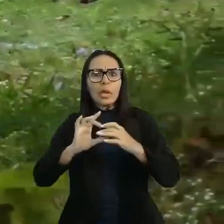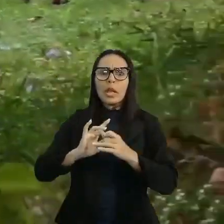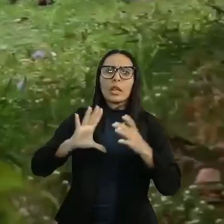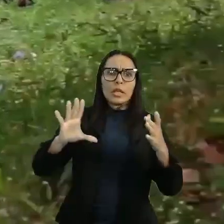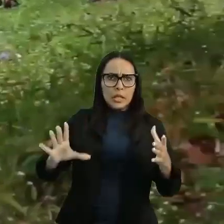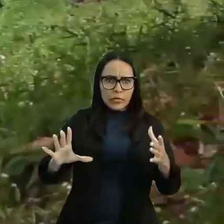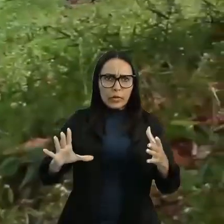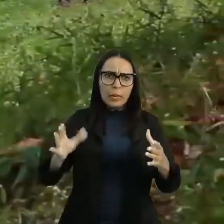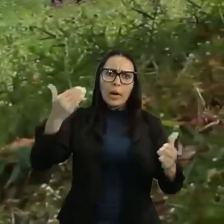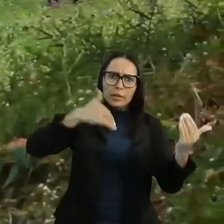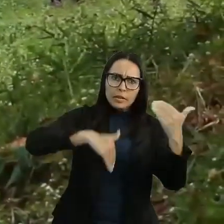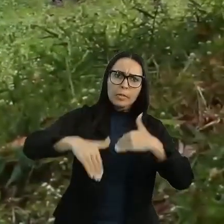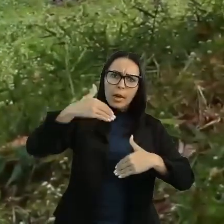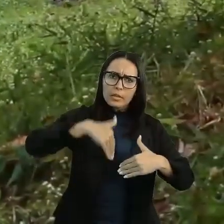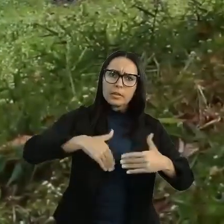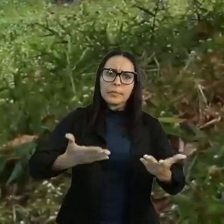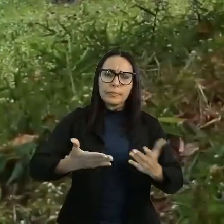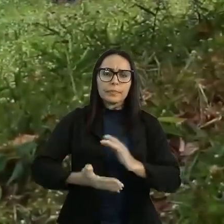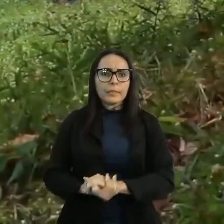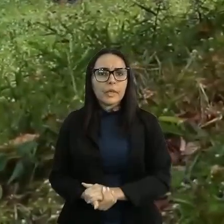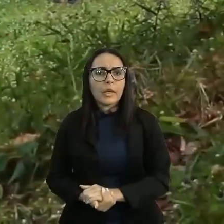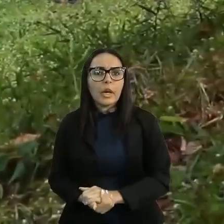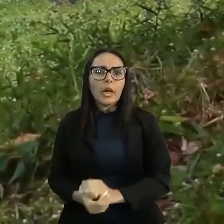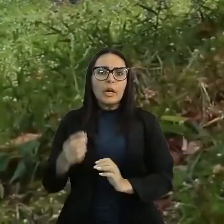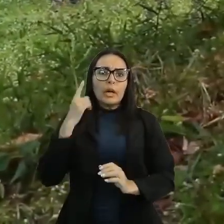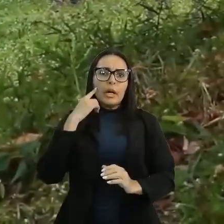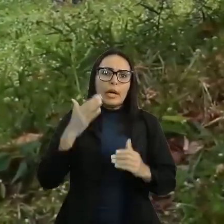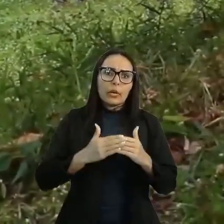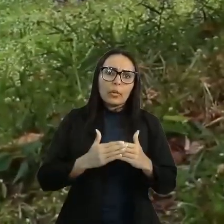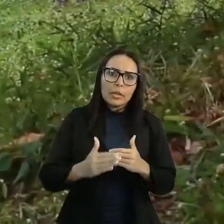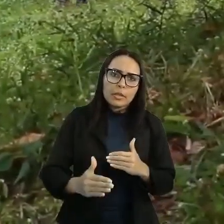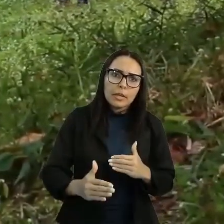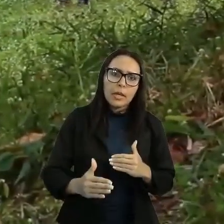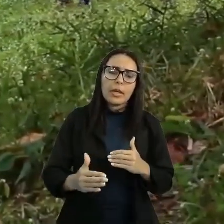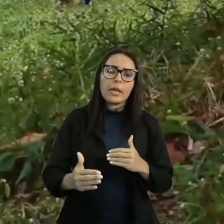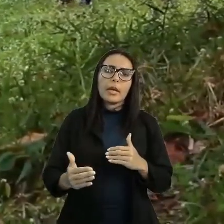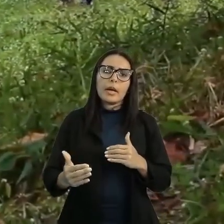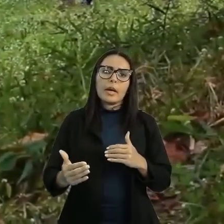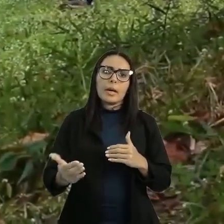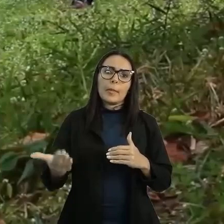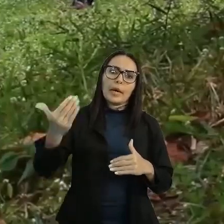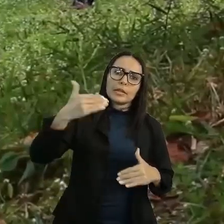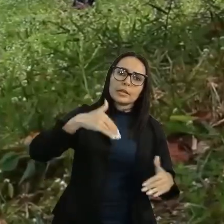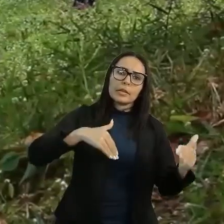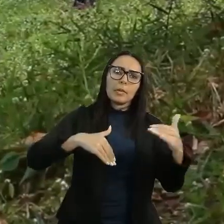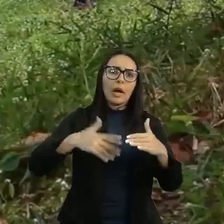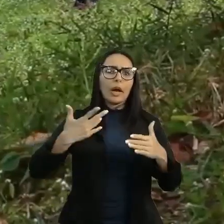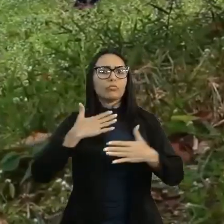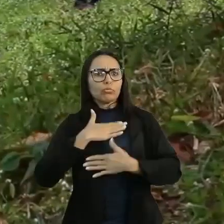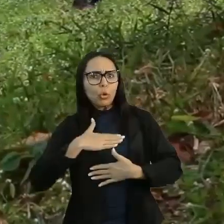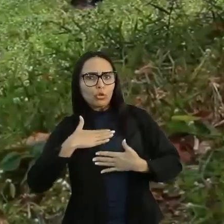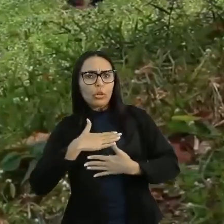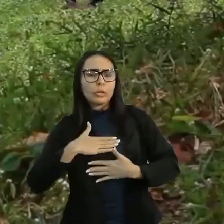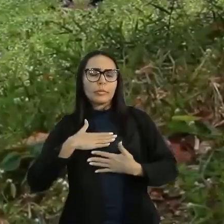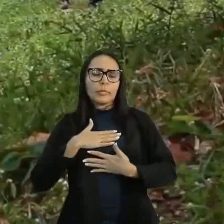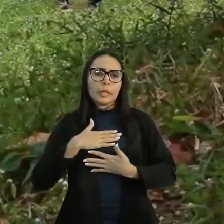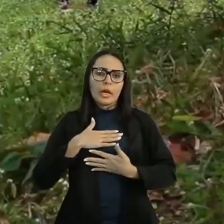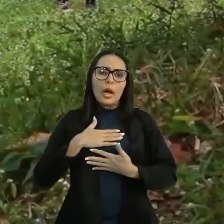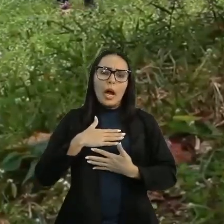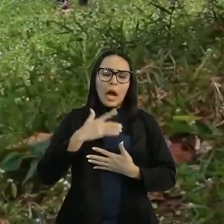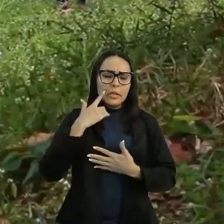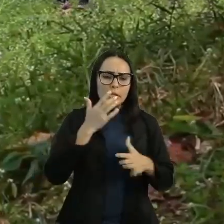um Hare Krishna. Um Hare Krishna. E ele sempre me dava livro. O Hare Krishna é bem característico por isso. Eu já percebi que ando pelo meio da rua e